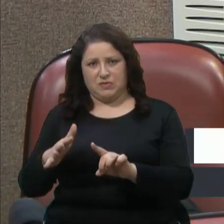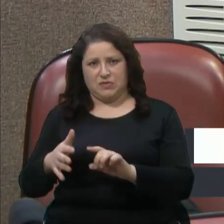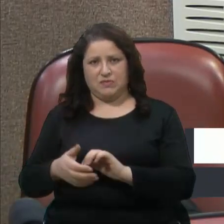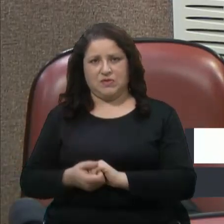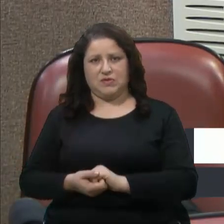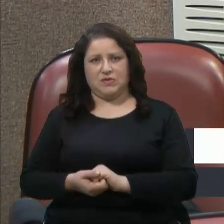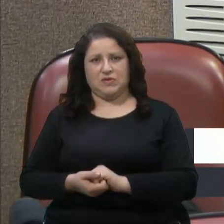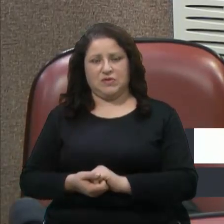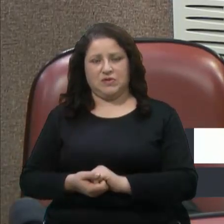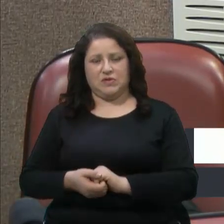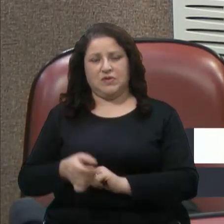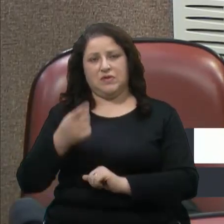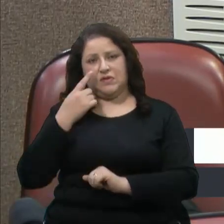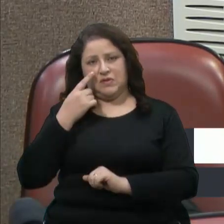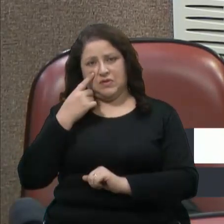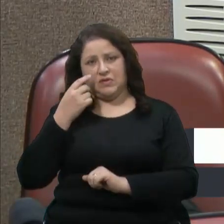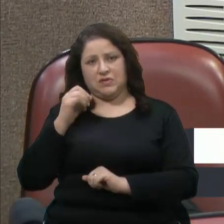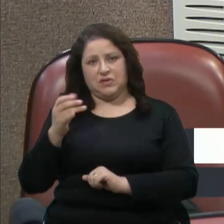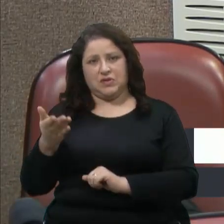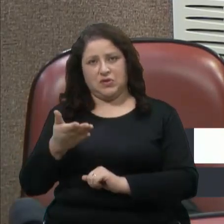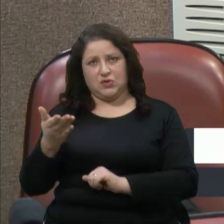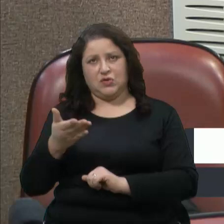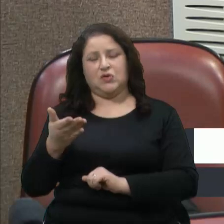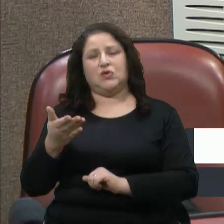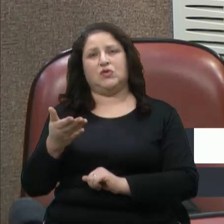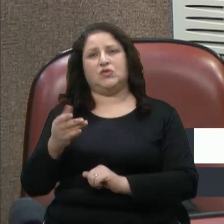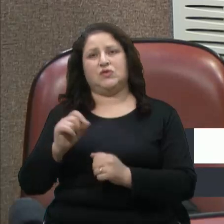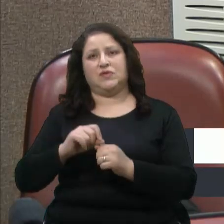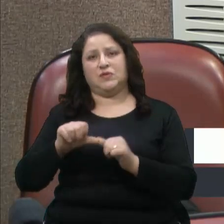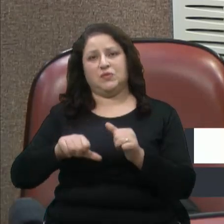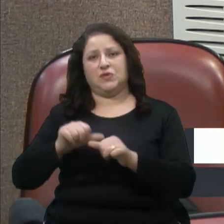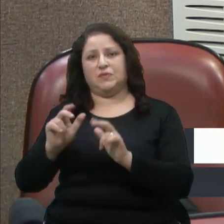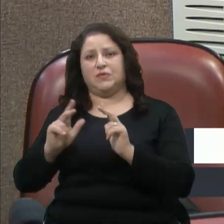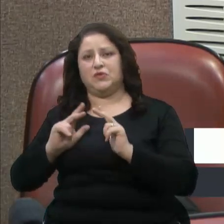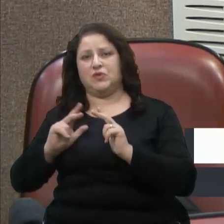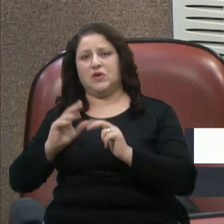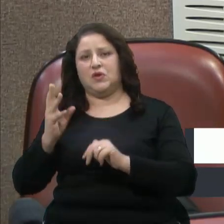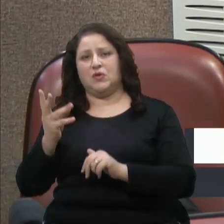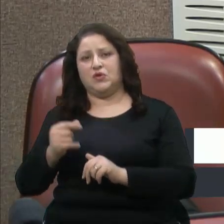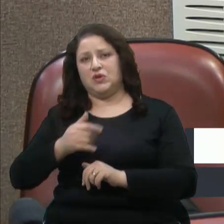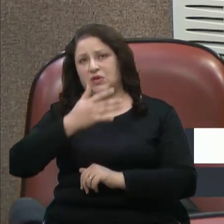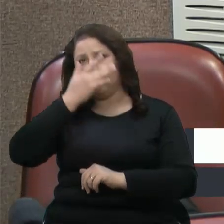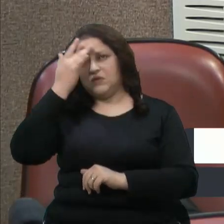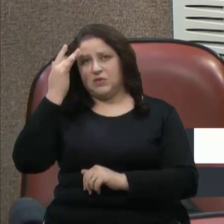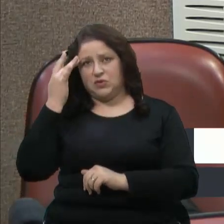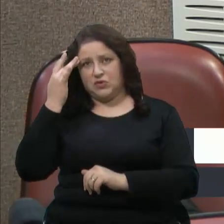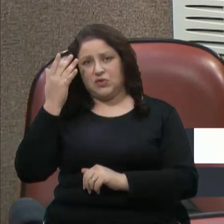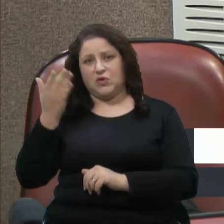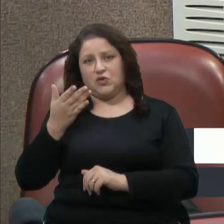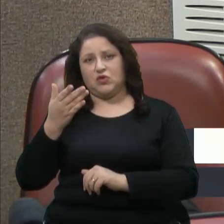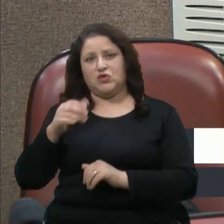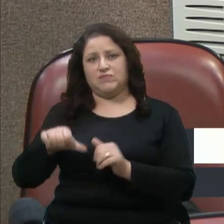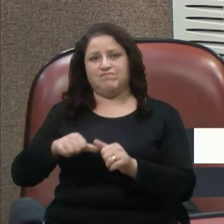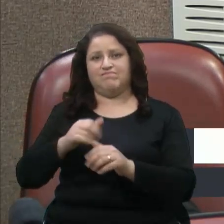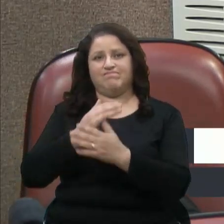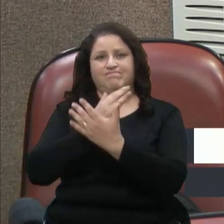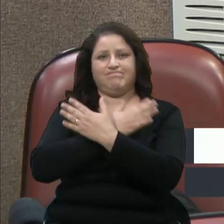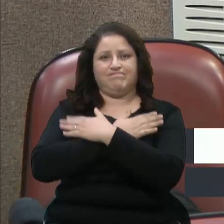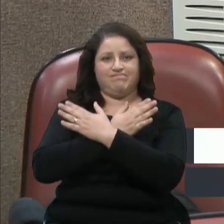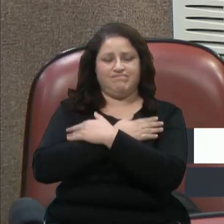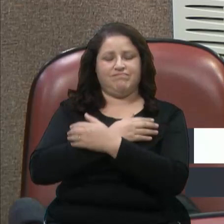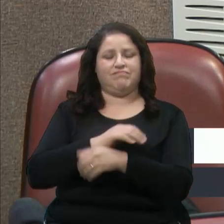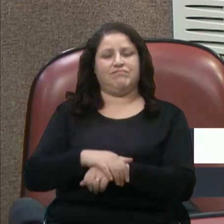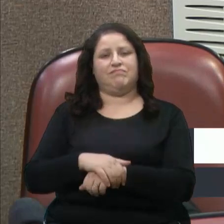aproximadamente. Olha que se você hoje privatizar, olha a quantidade de pessoas que estariam hoje desempregadas e